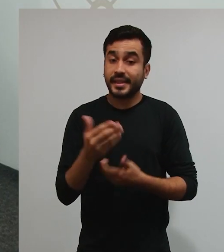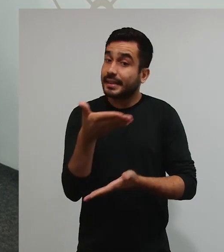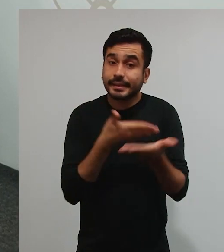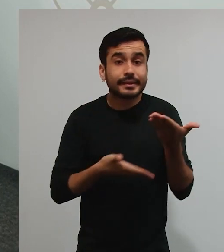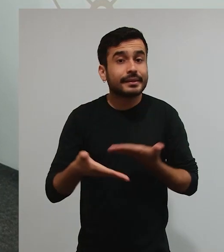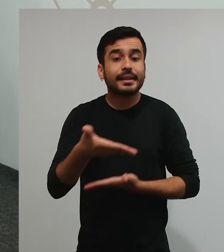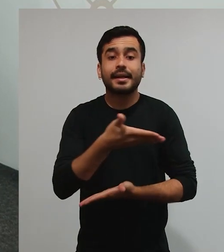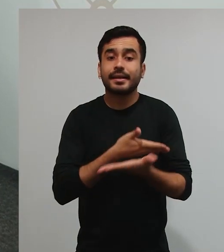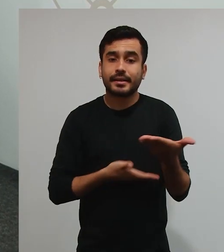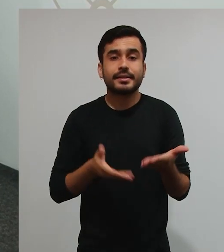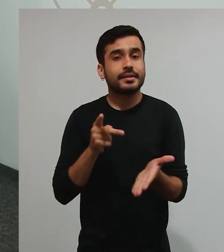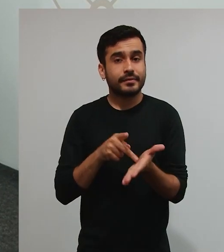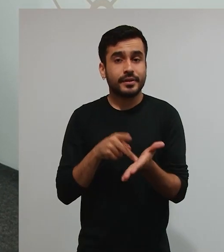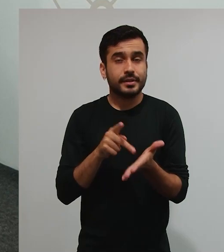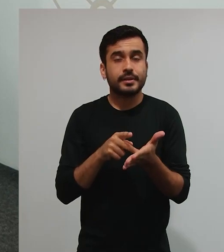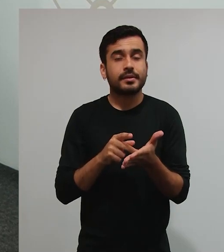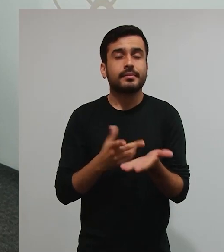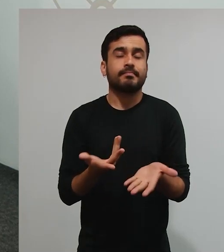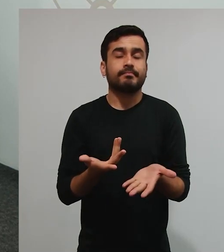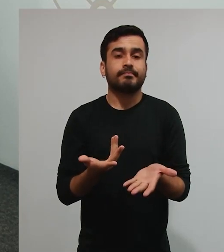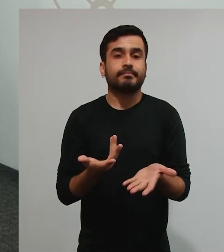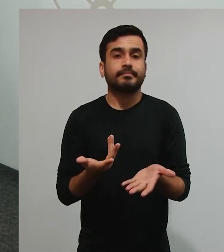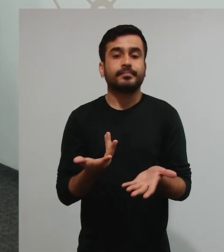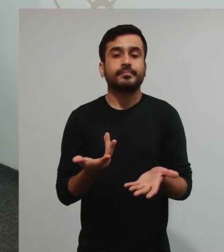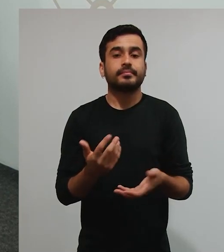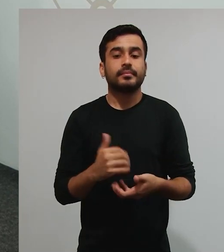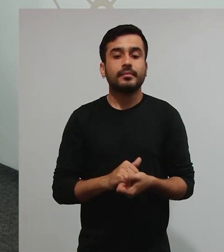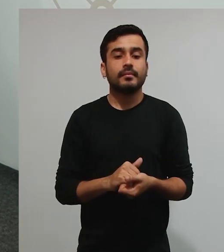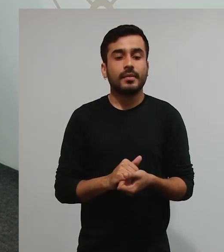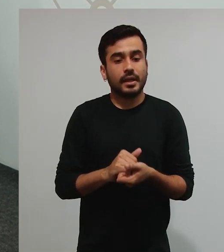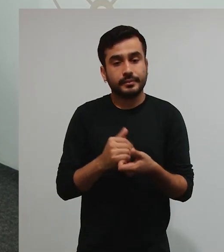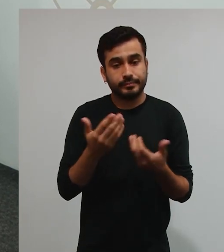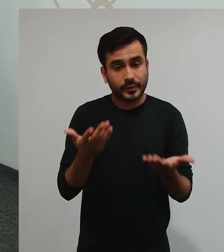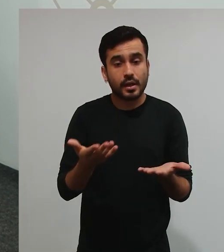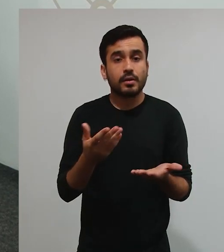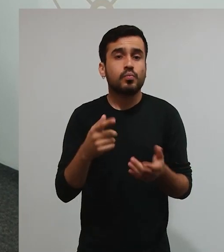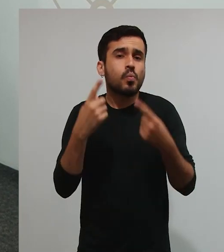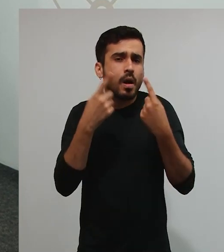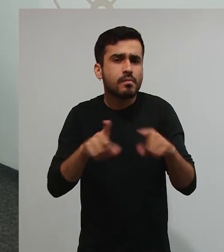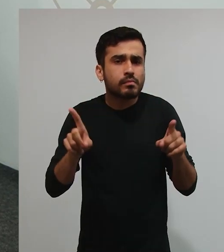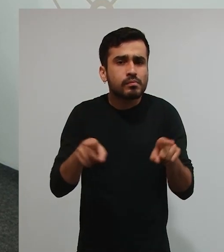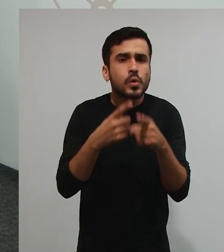bem centrado nisso, para que eles consigam, né,